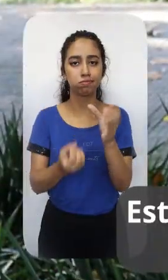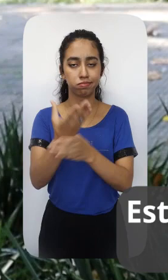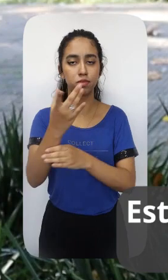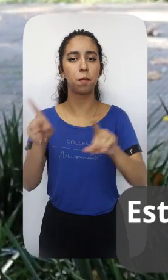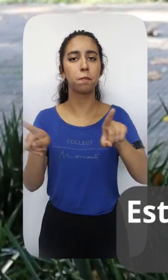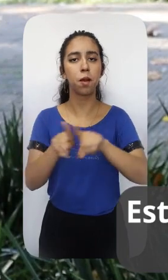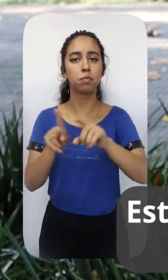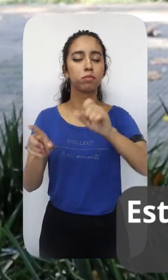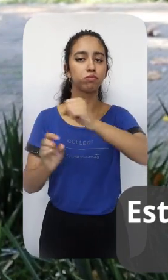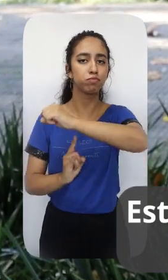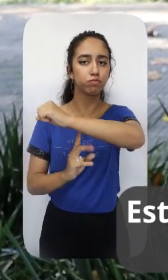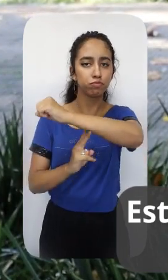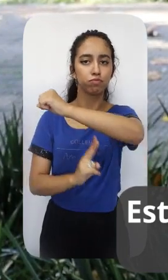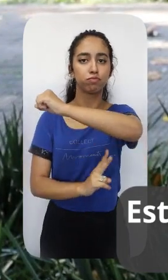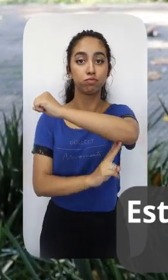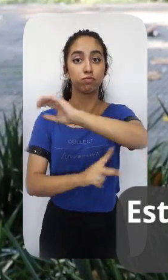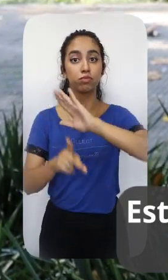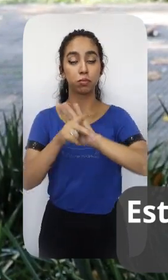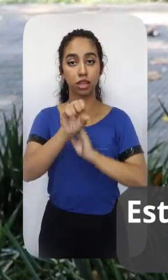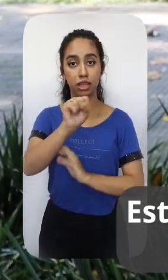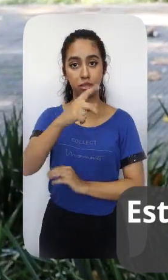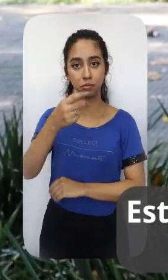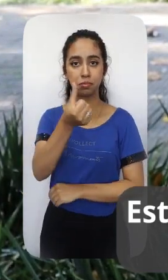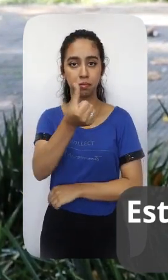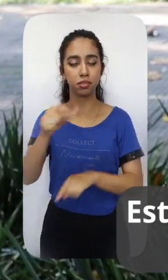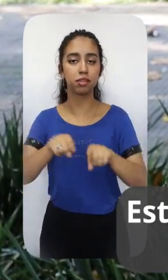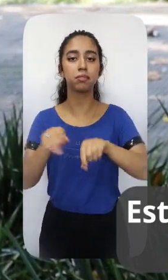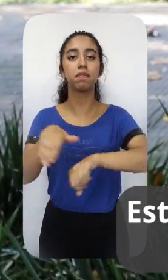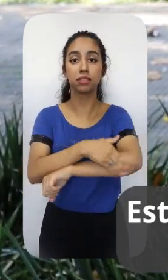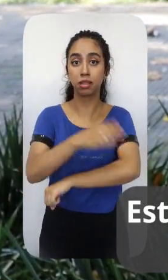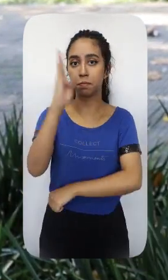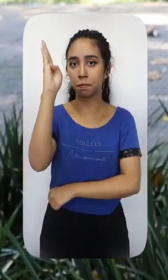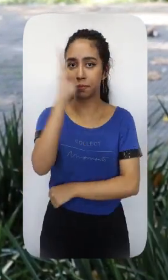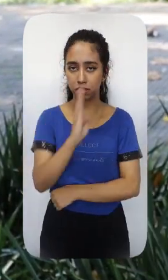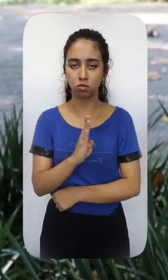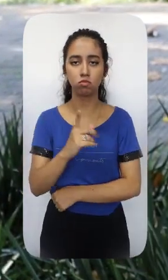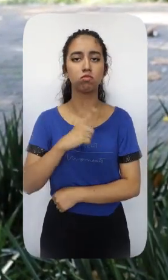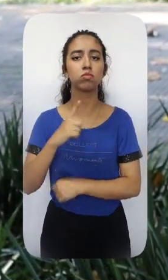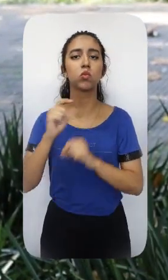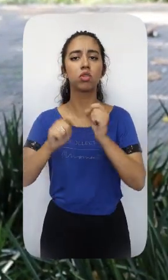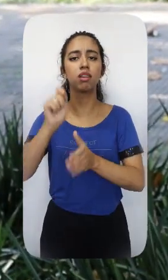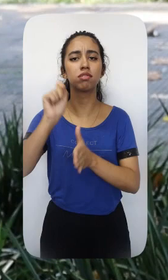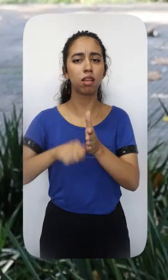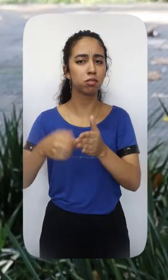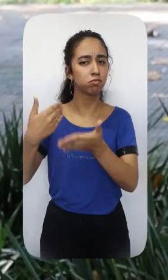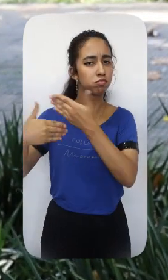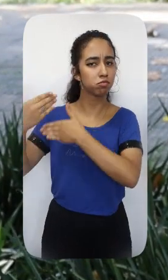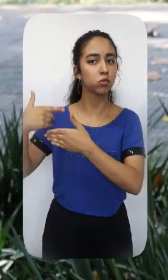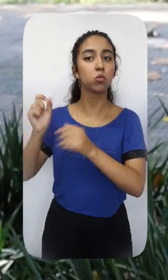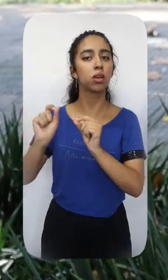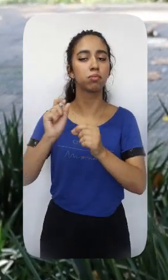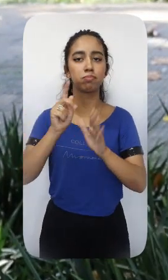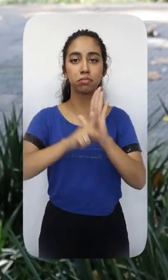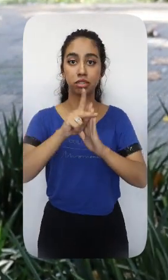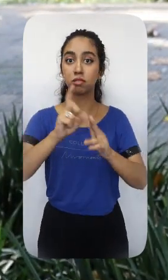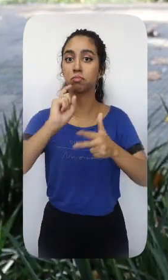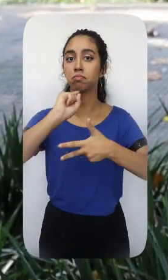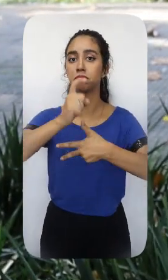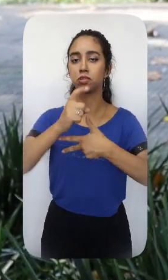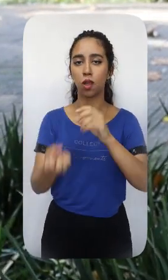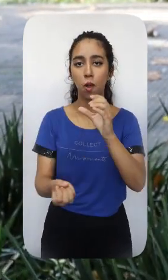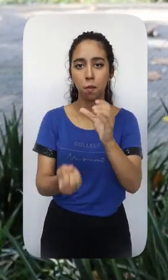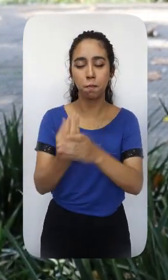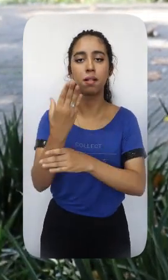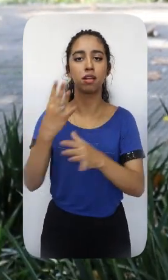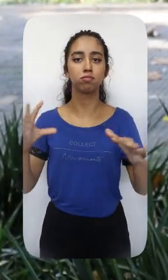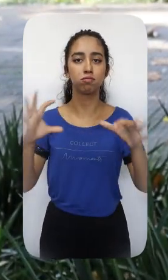de Complexo Viário com alças do Rodoanel na sp6 na Avenida Brasil foi assinado nos últimos dias o projeto executivo